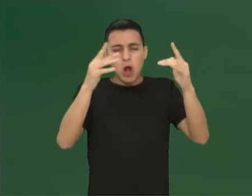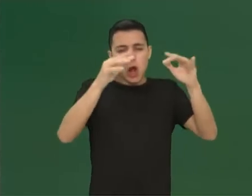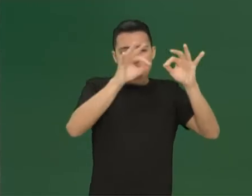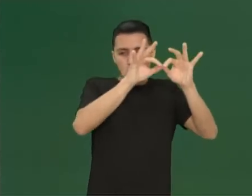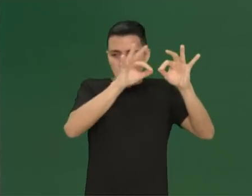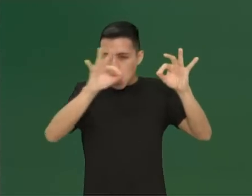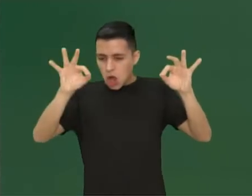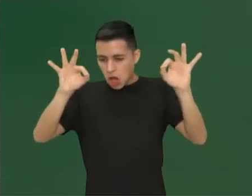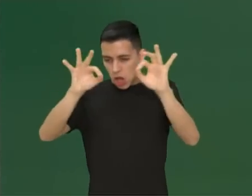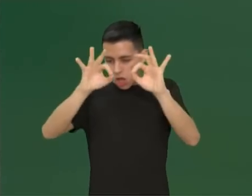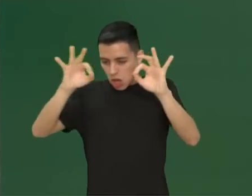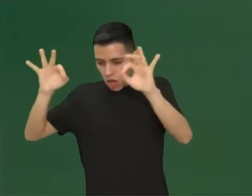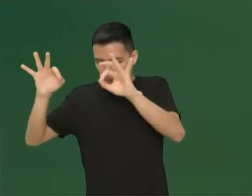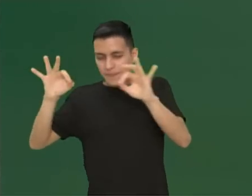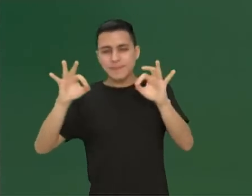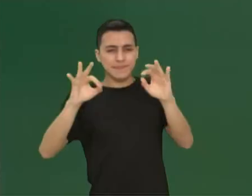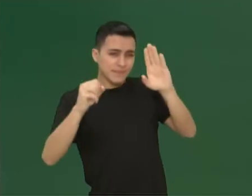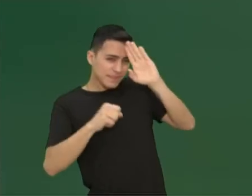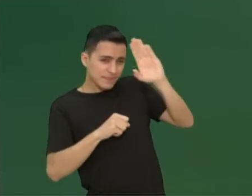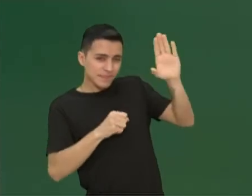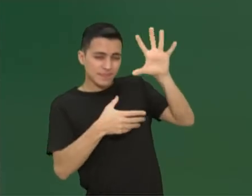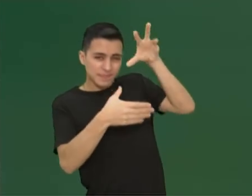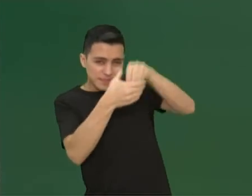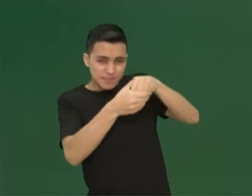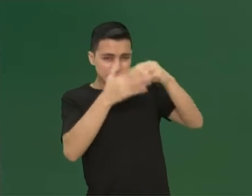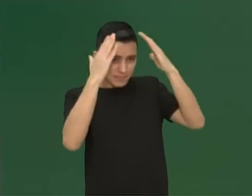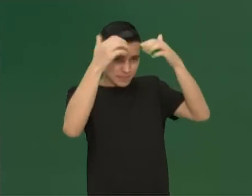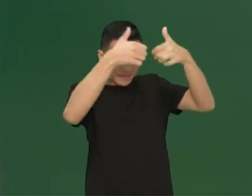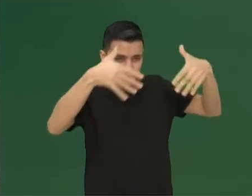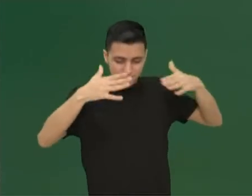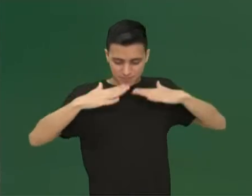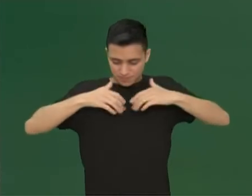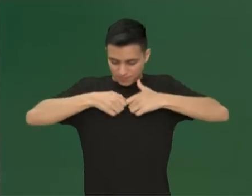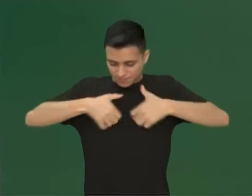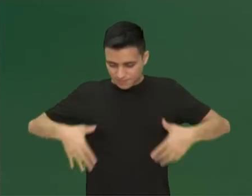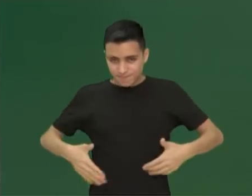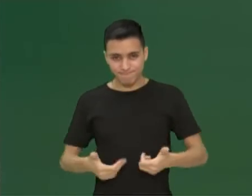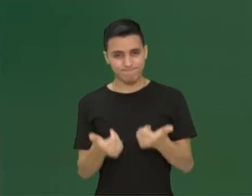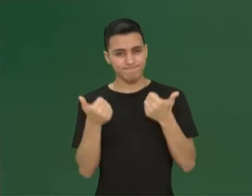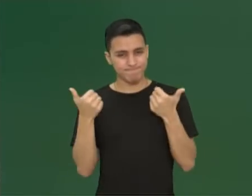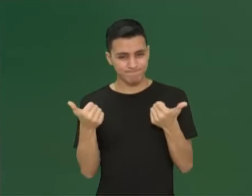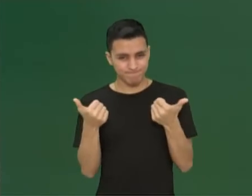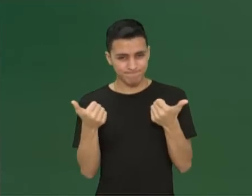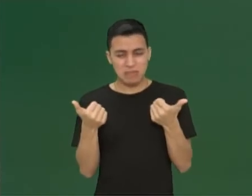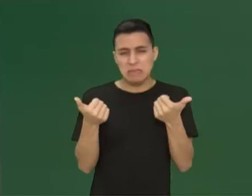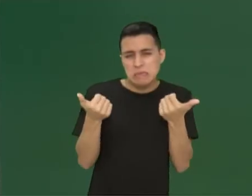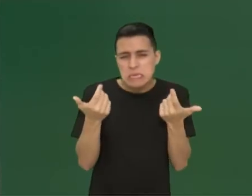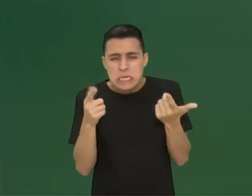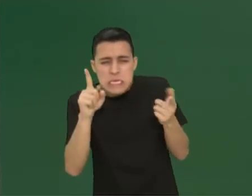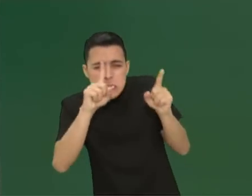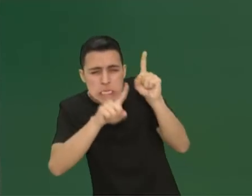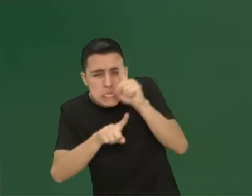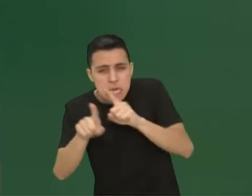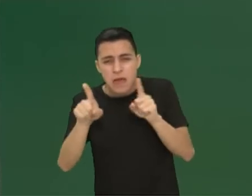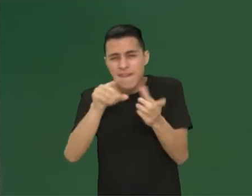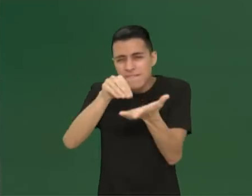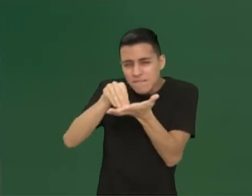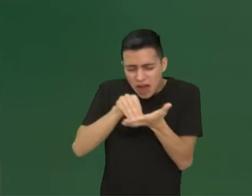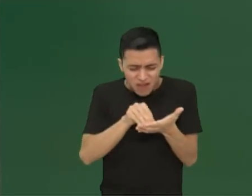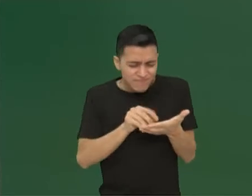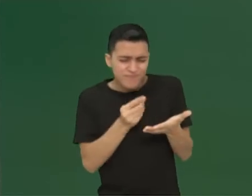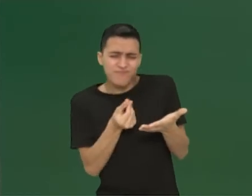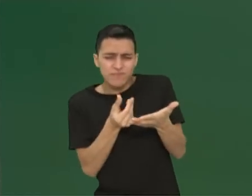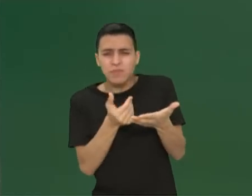Essas são as principais ideias e funções desses dois sistemas. não está bem certinho, está incompleto o